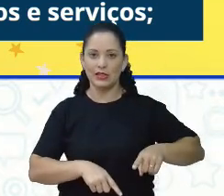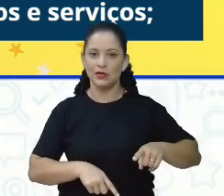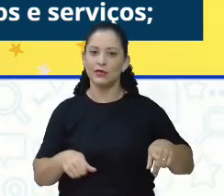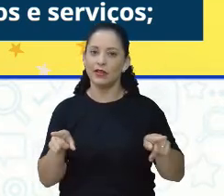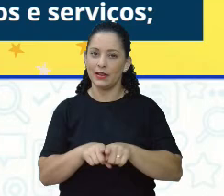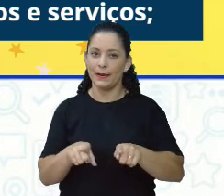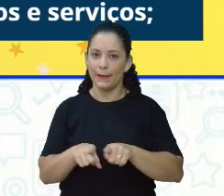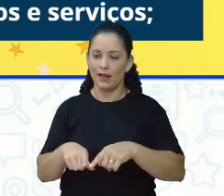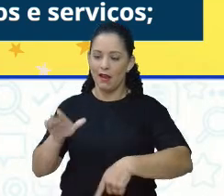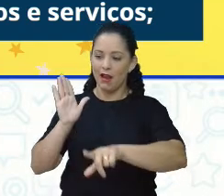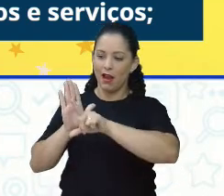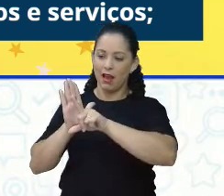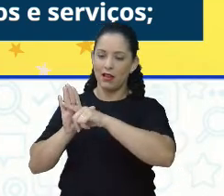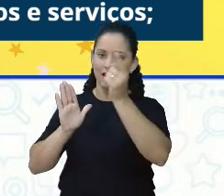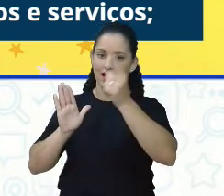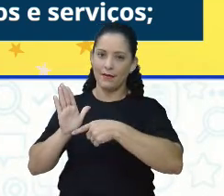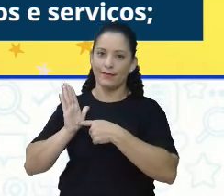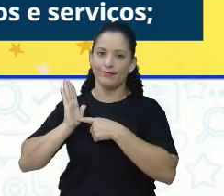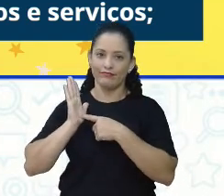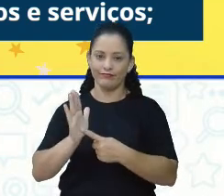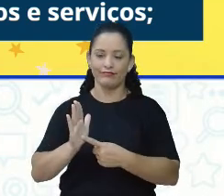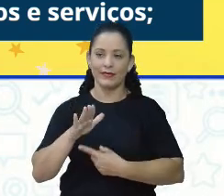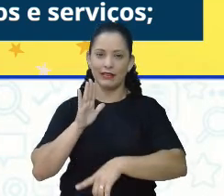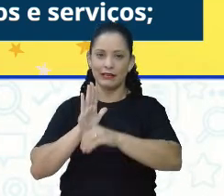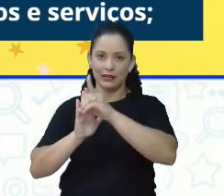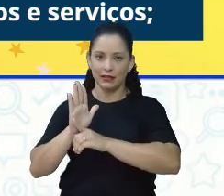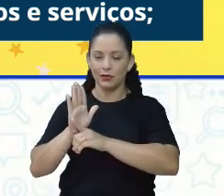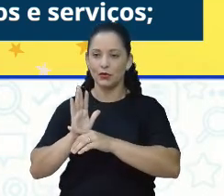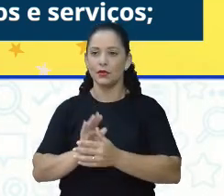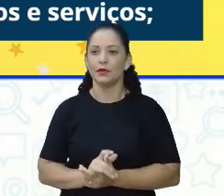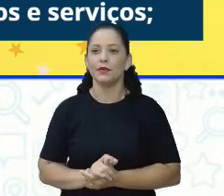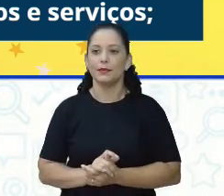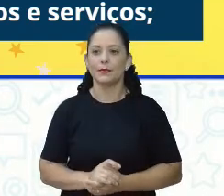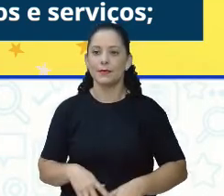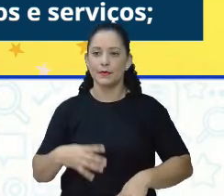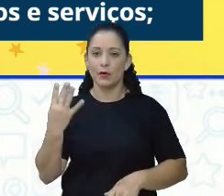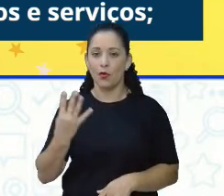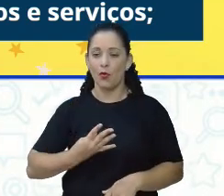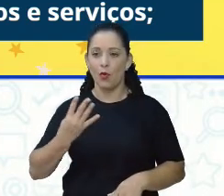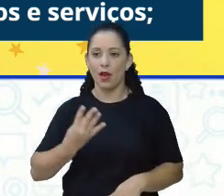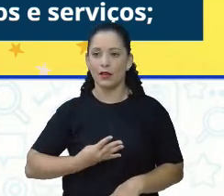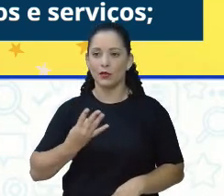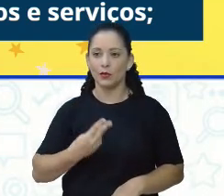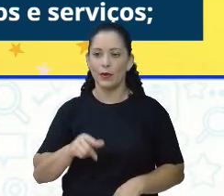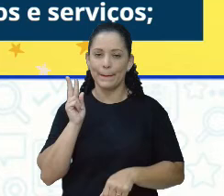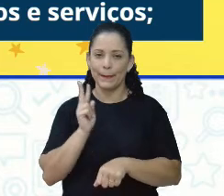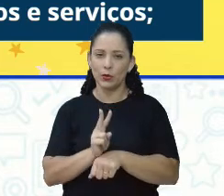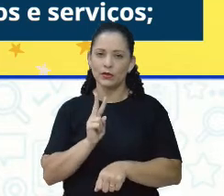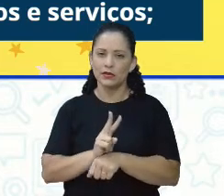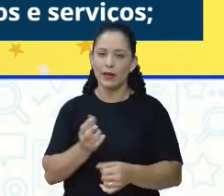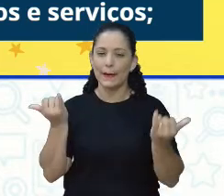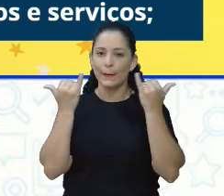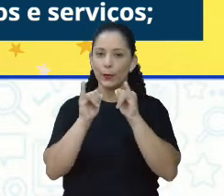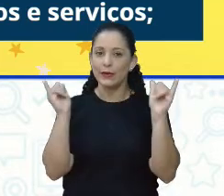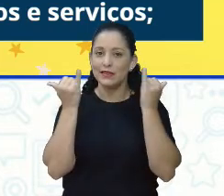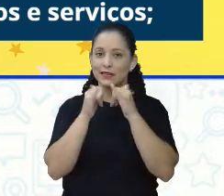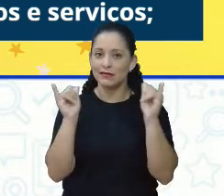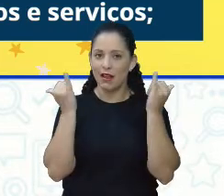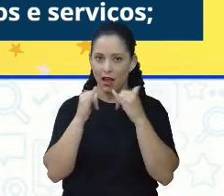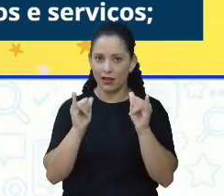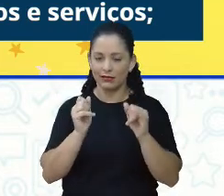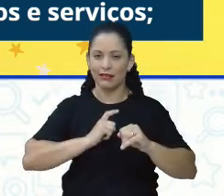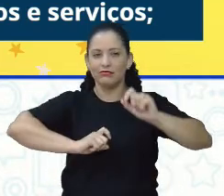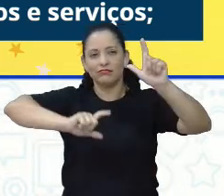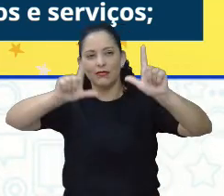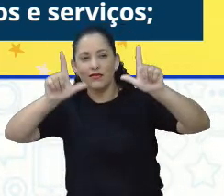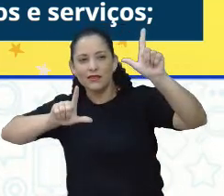pelo Código de Defesa do Consumidor. A proteção contra a publicidade enganosa e abusiva. Então, o anúncio publicitário, que é um gênero que a gente